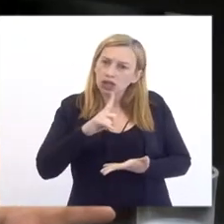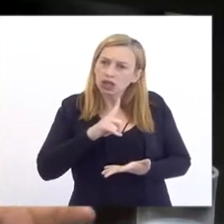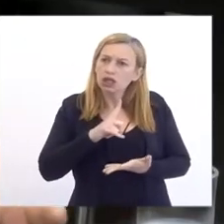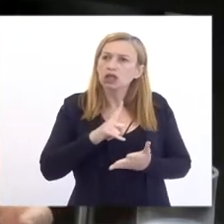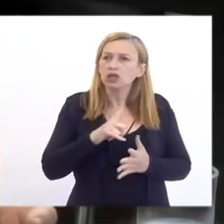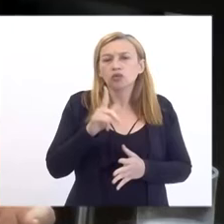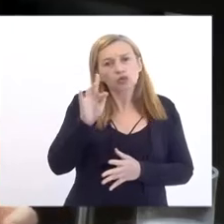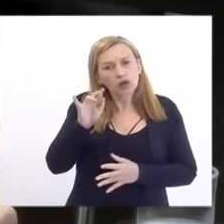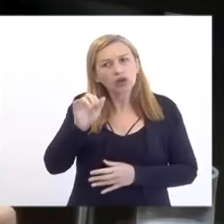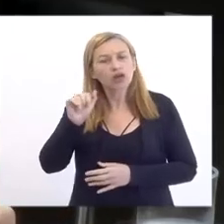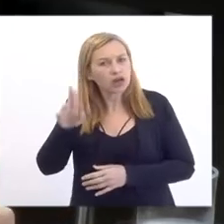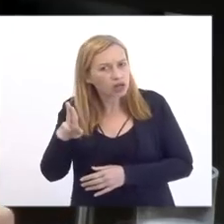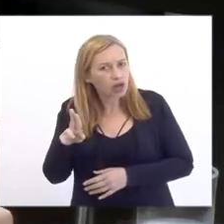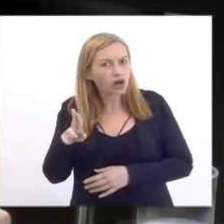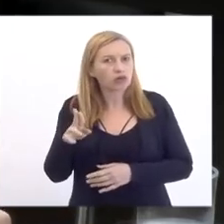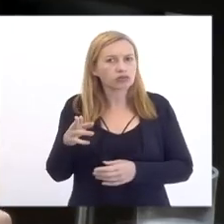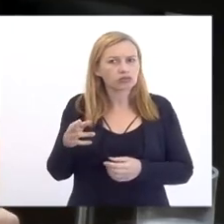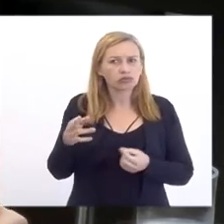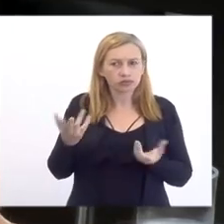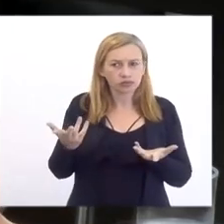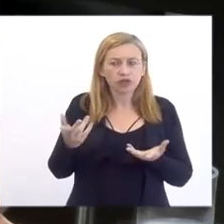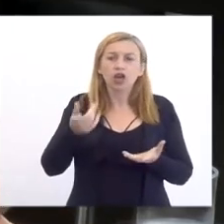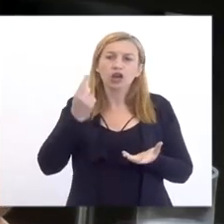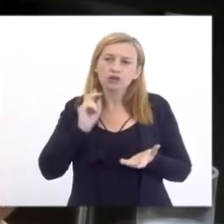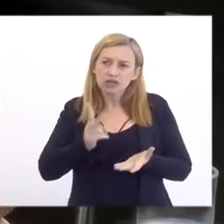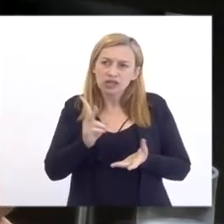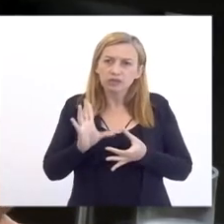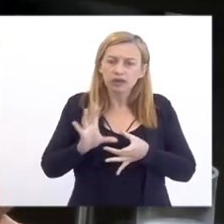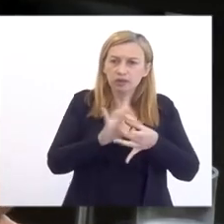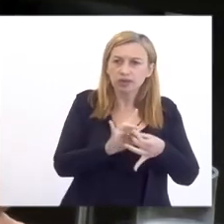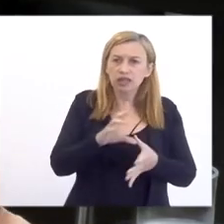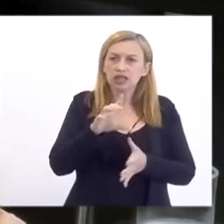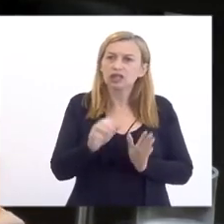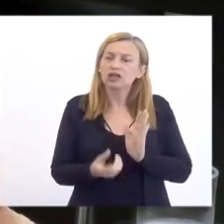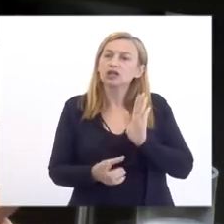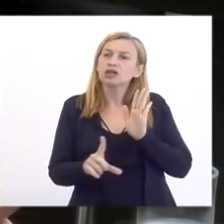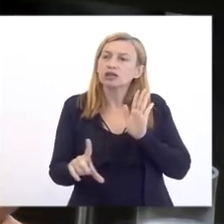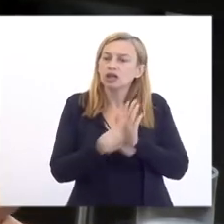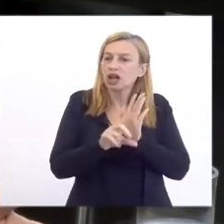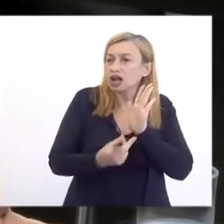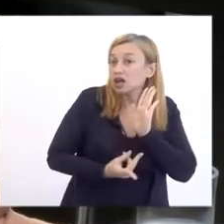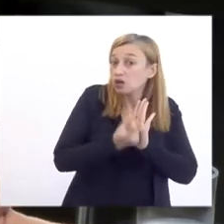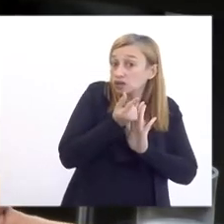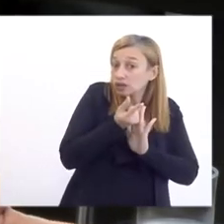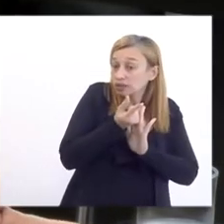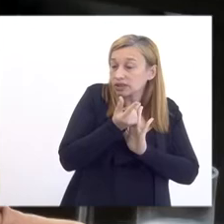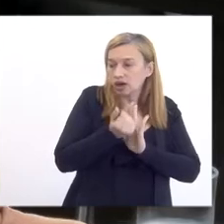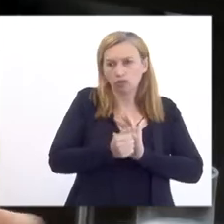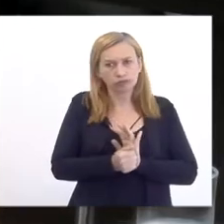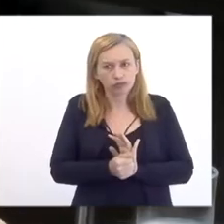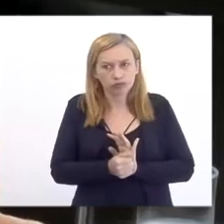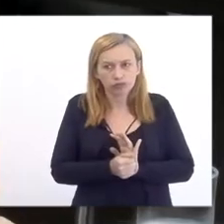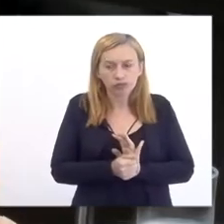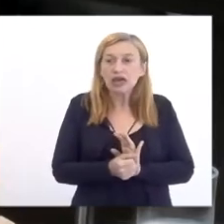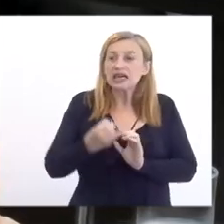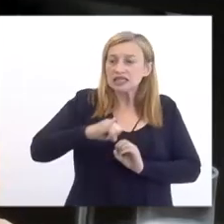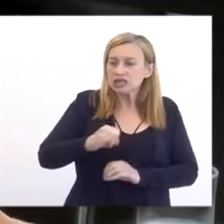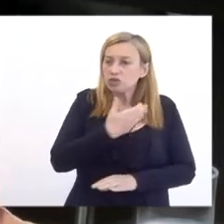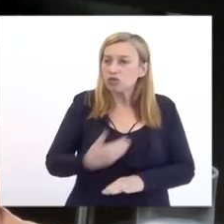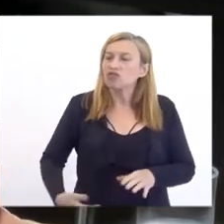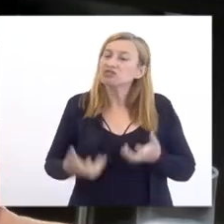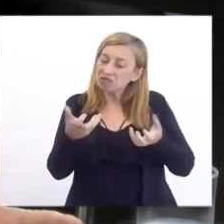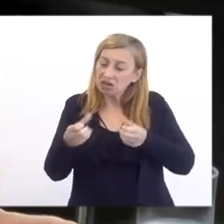de omissão. Porque eu sempre emendo na LOA, faço essas emendas na LOA. Se o governo não quer